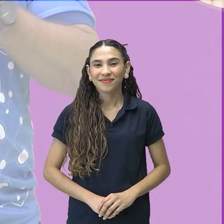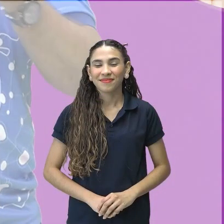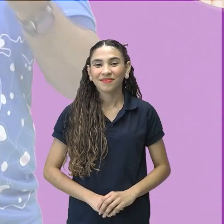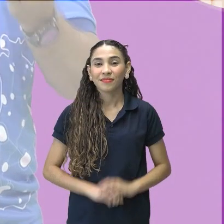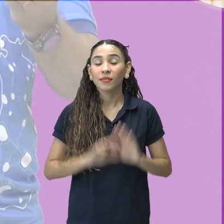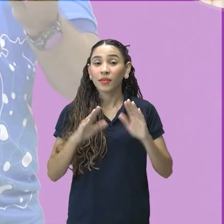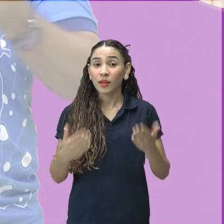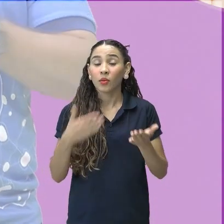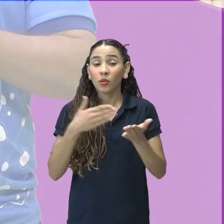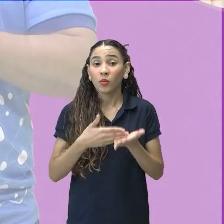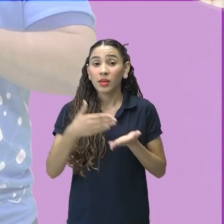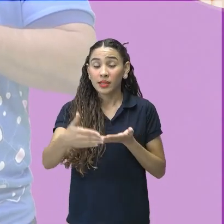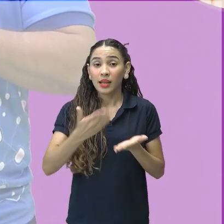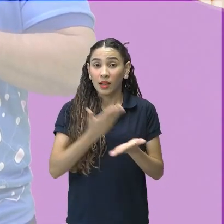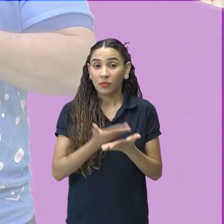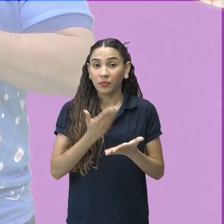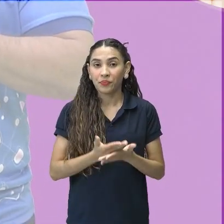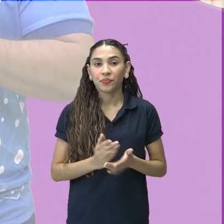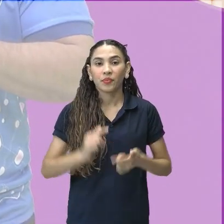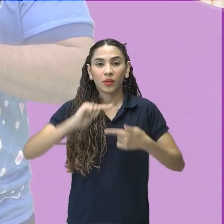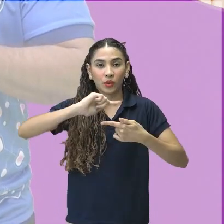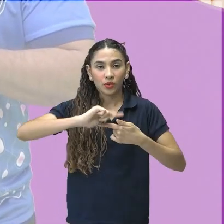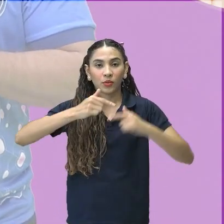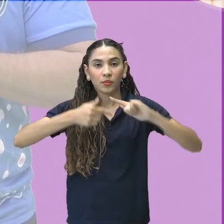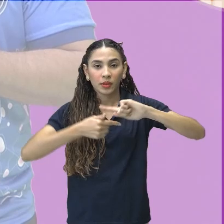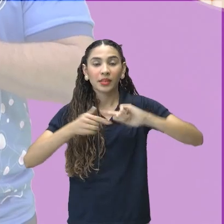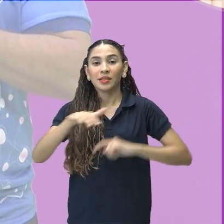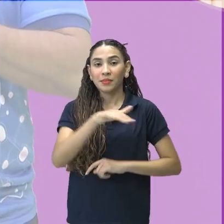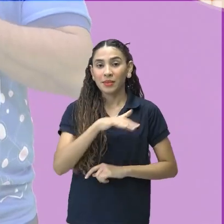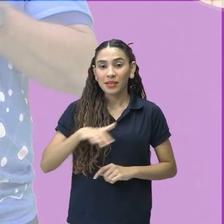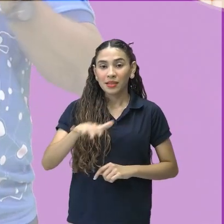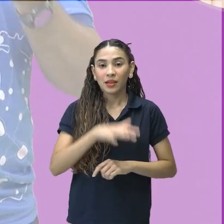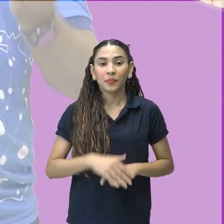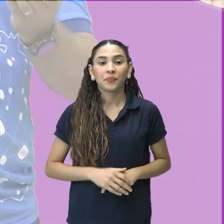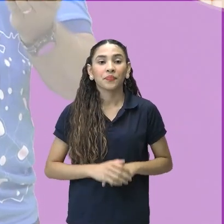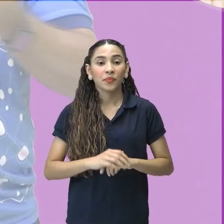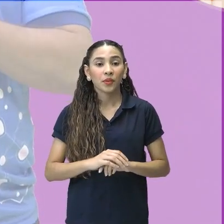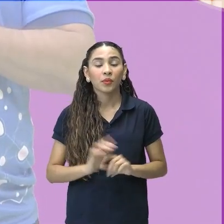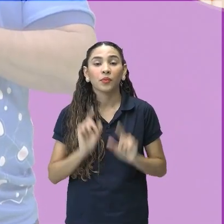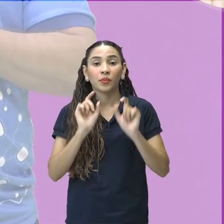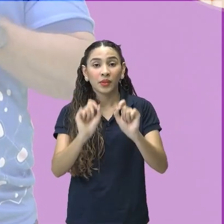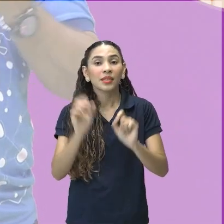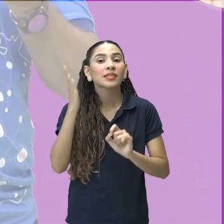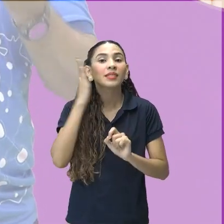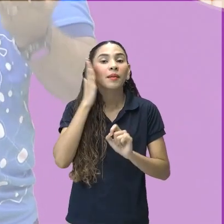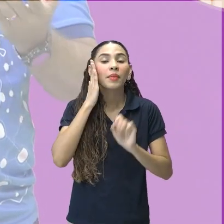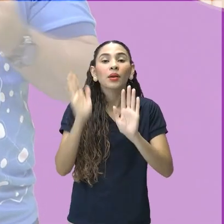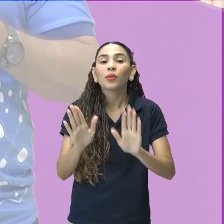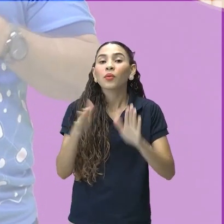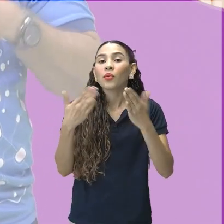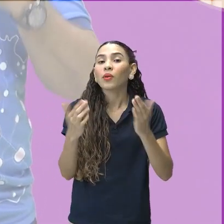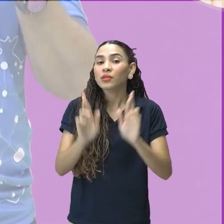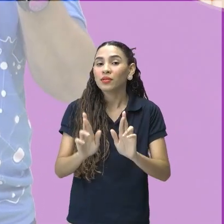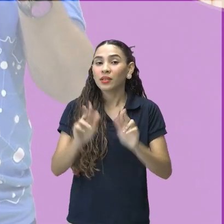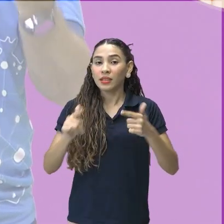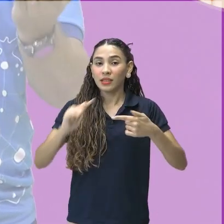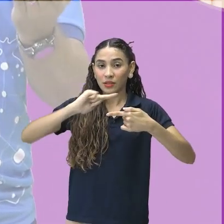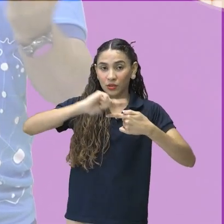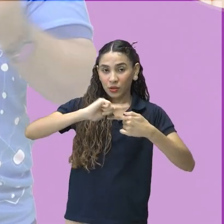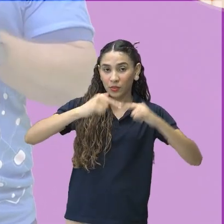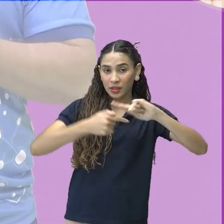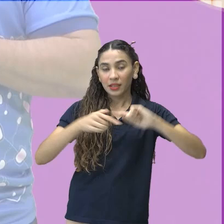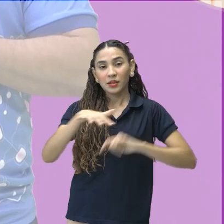E para iniciarmos nossa aula sobre geometria espacial, vamos aí saber qual é a diferença entre